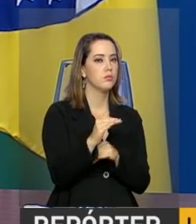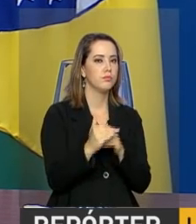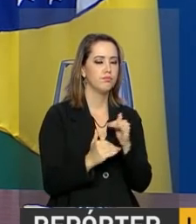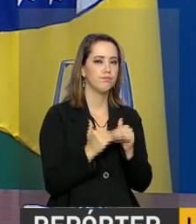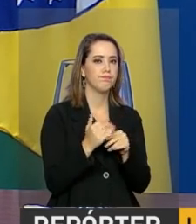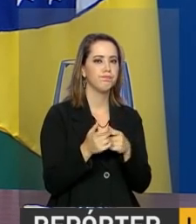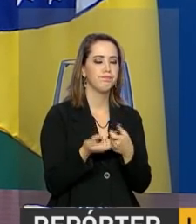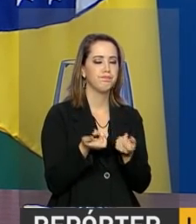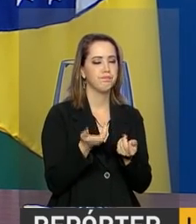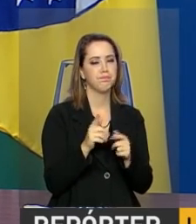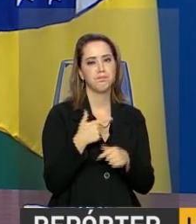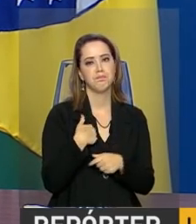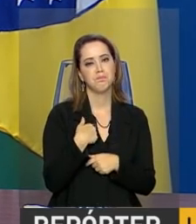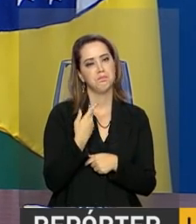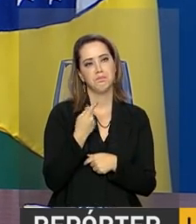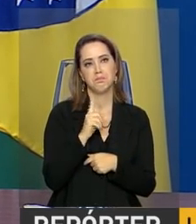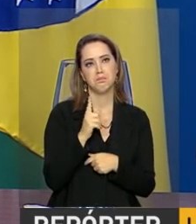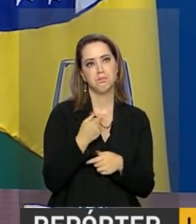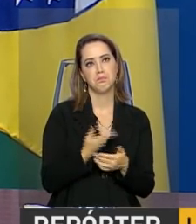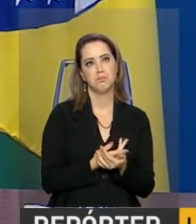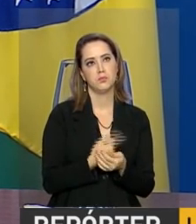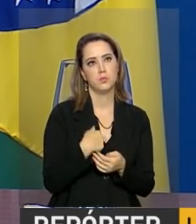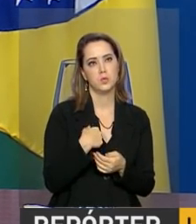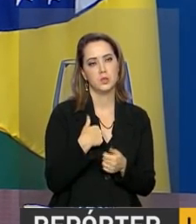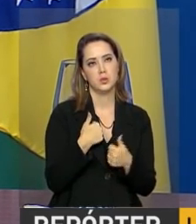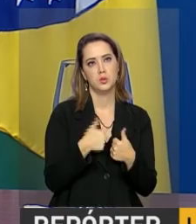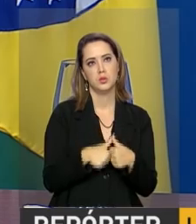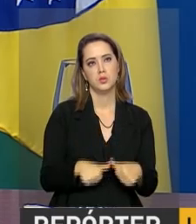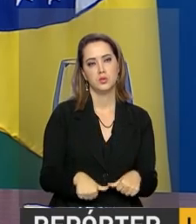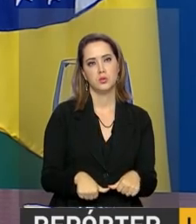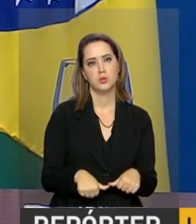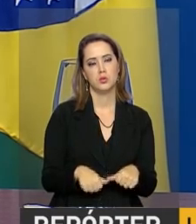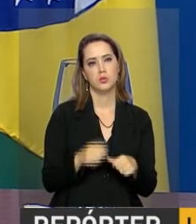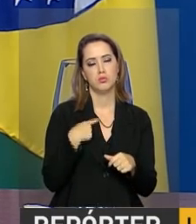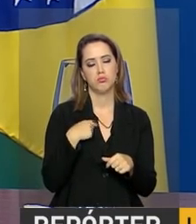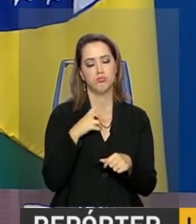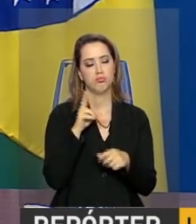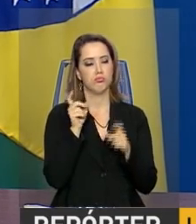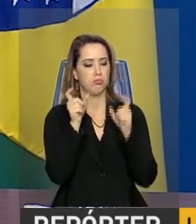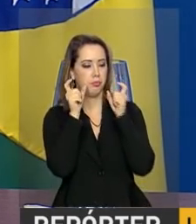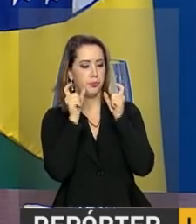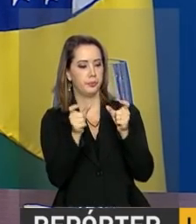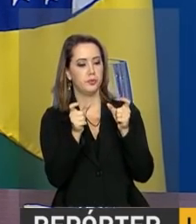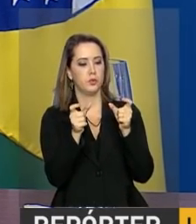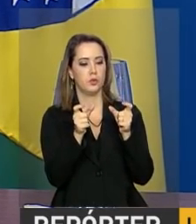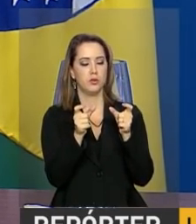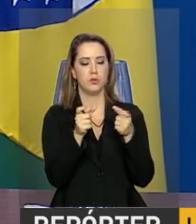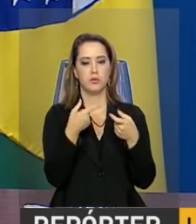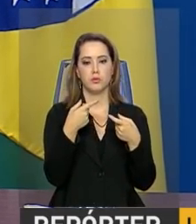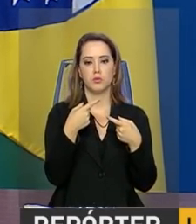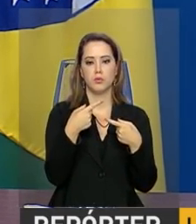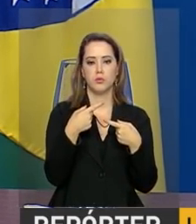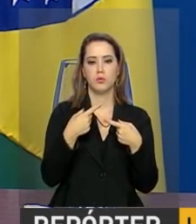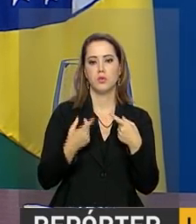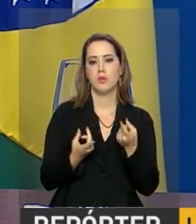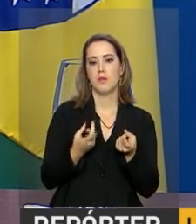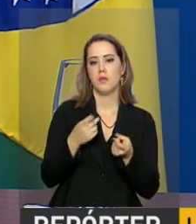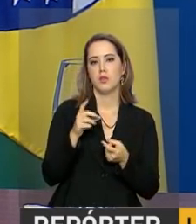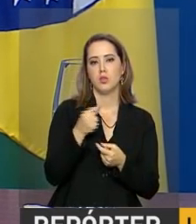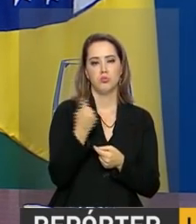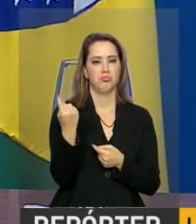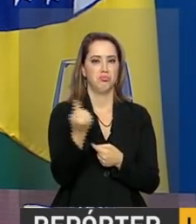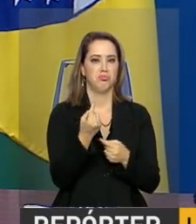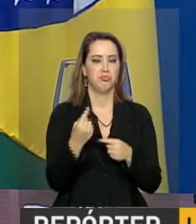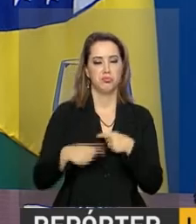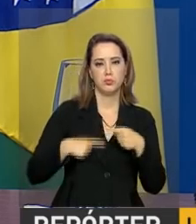E eu não eh estou no momento aqui focado em questões eh de um